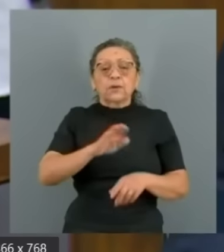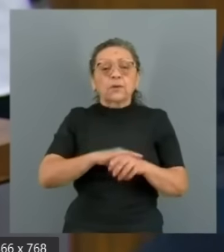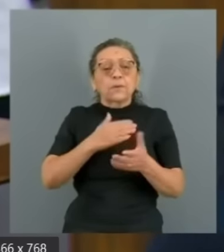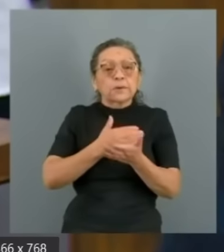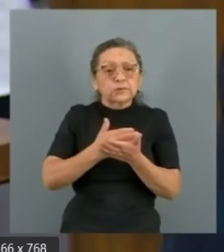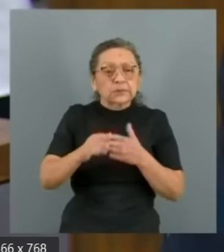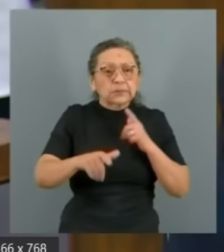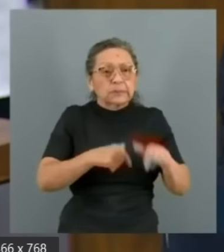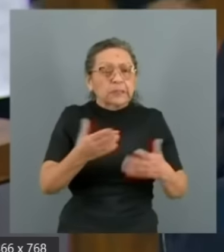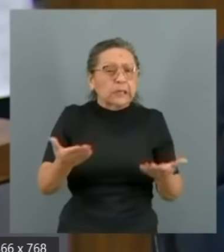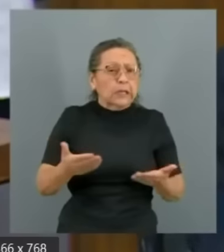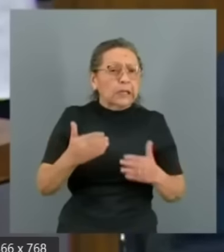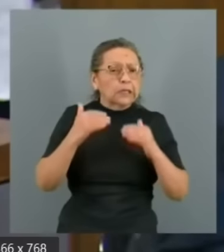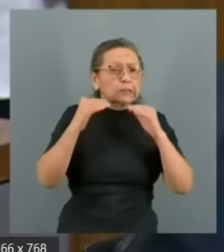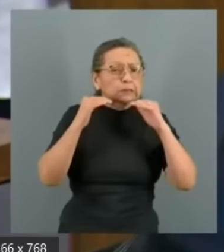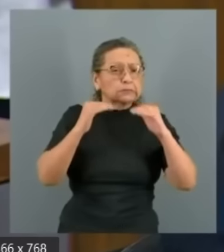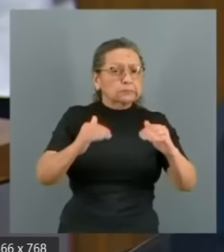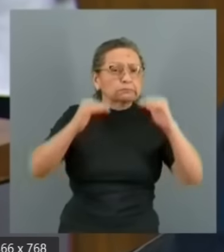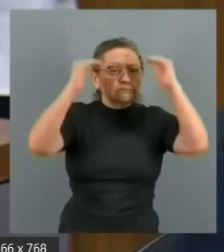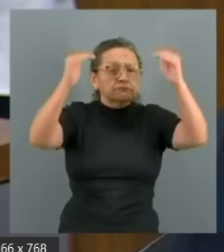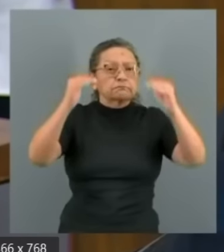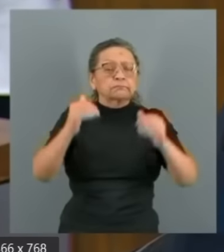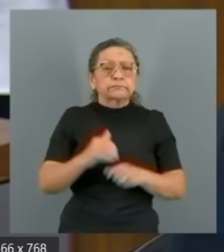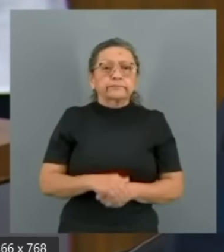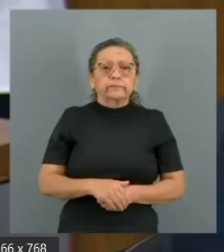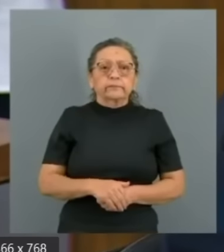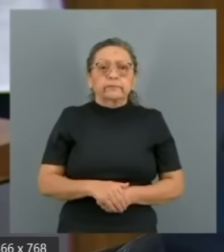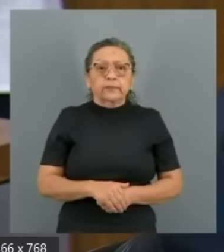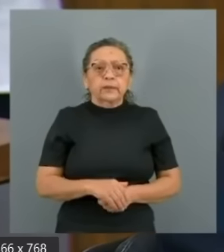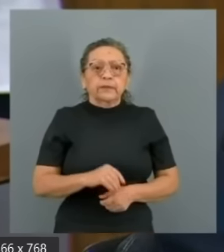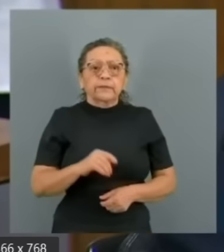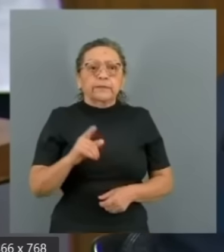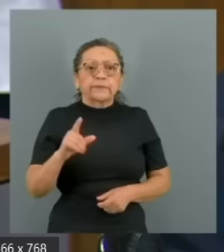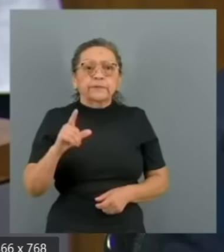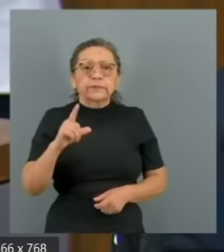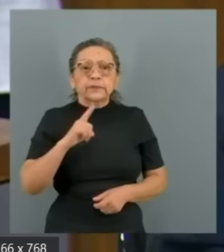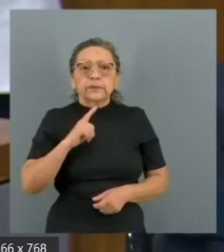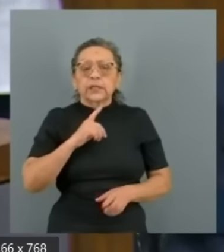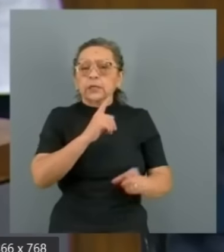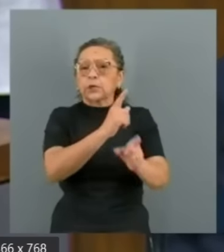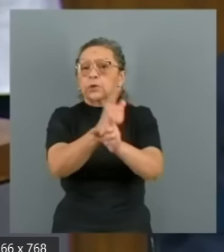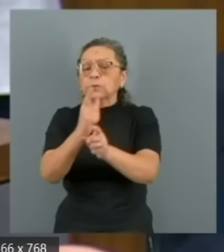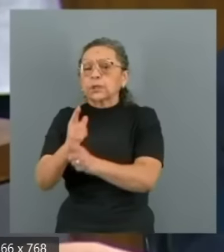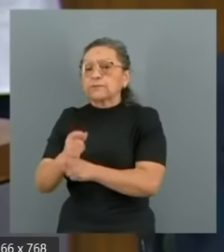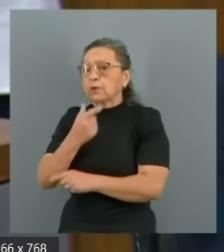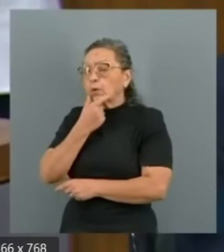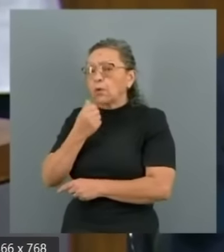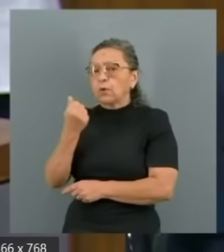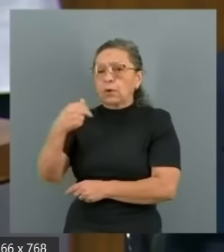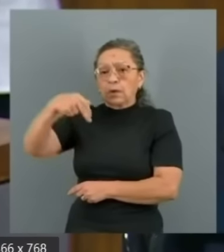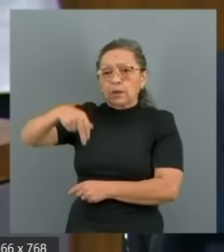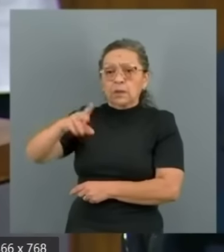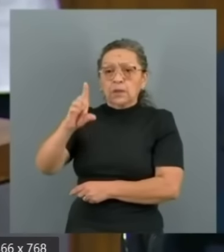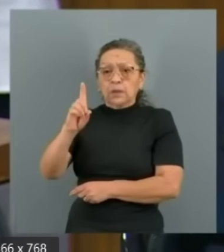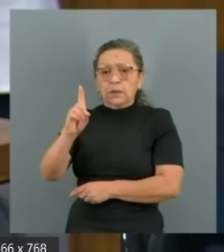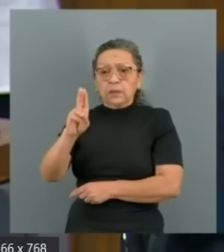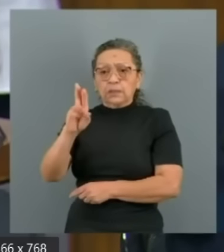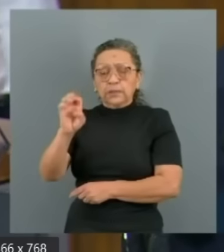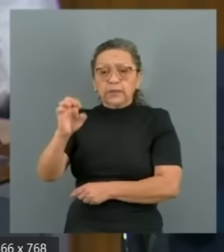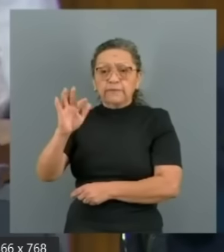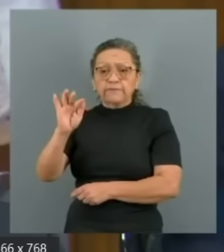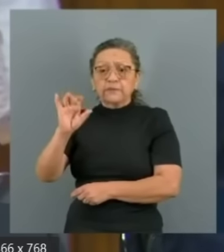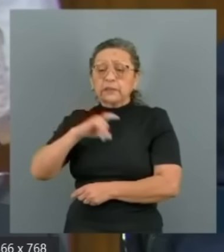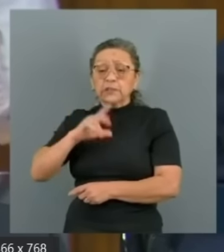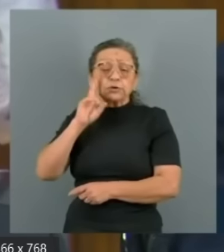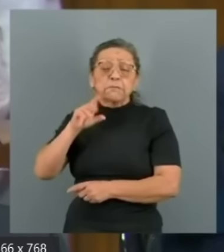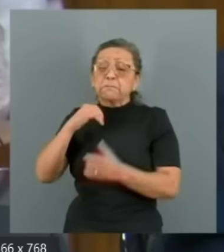trabalhar num escalão mais forte, lá em 2014, o senhor estava lá se encontrando com o senhor André Fidelis, que tem uma história parecida. O filho